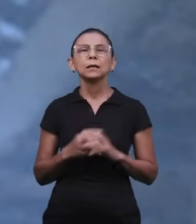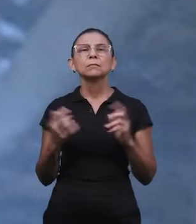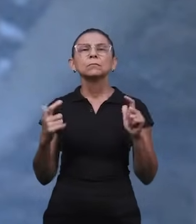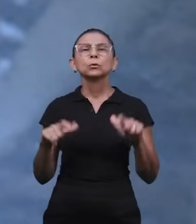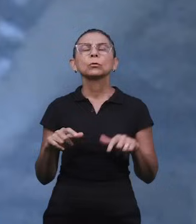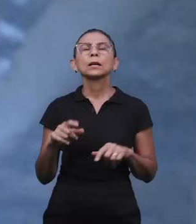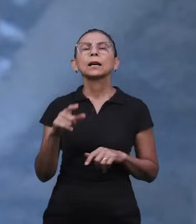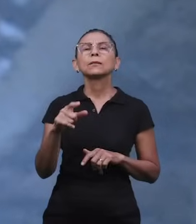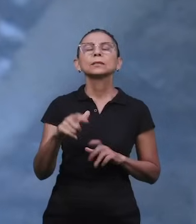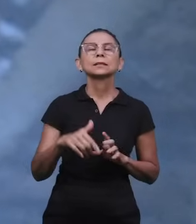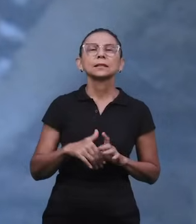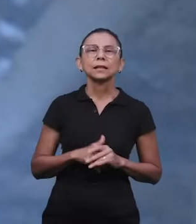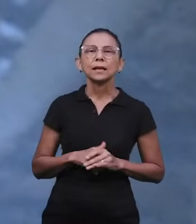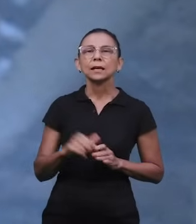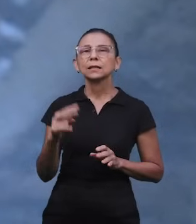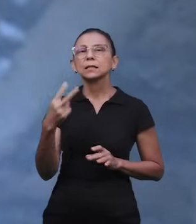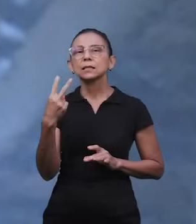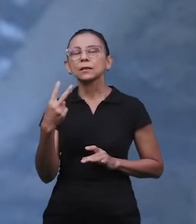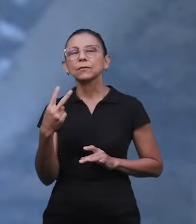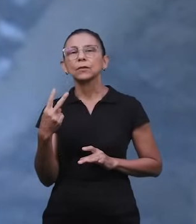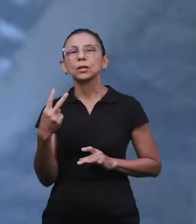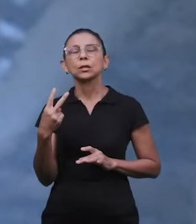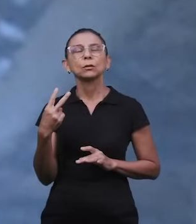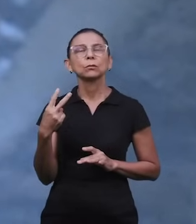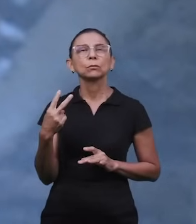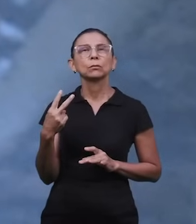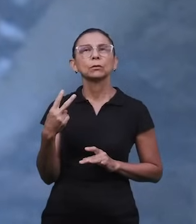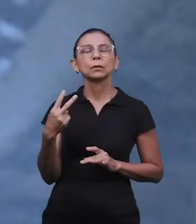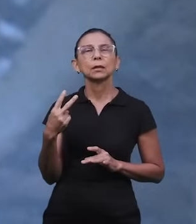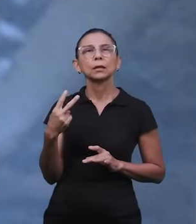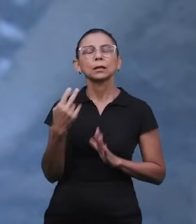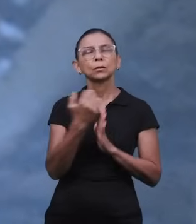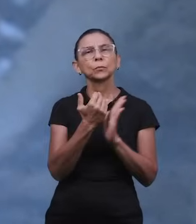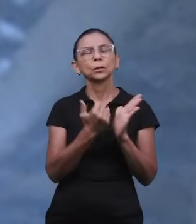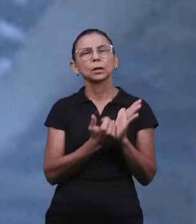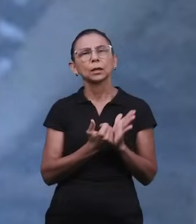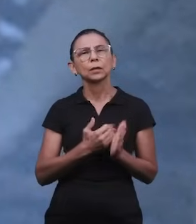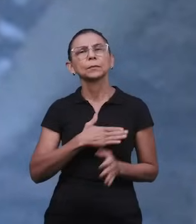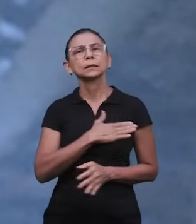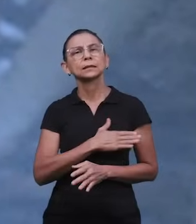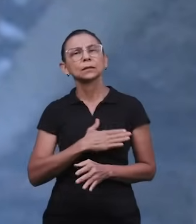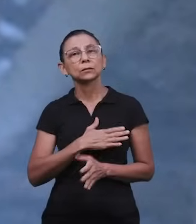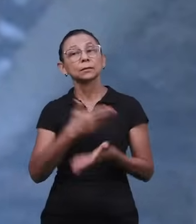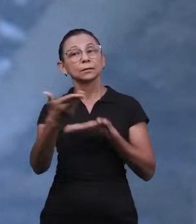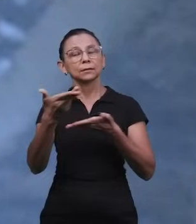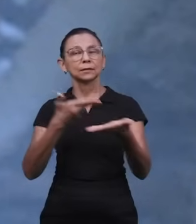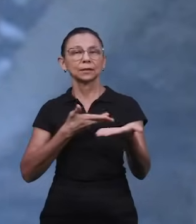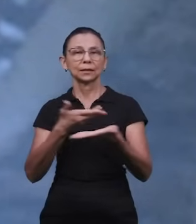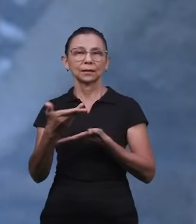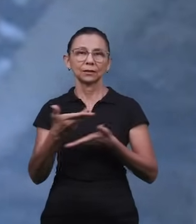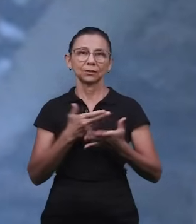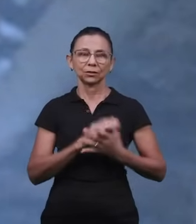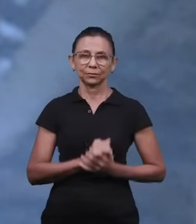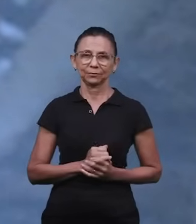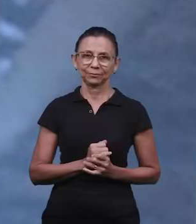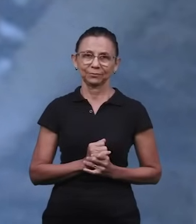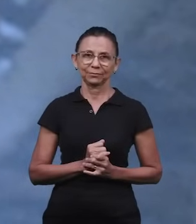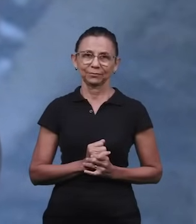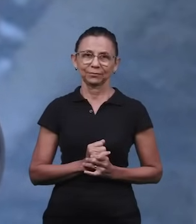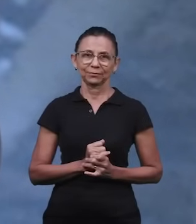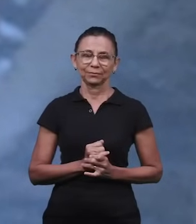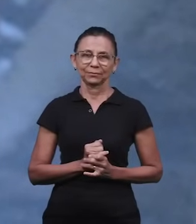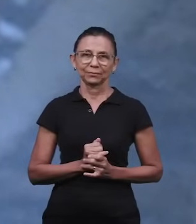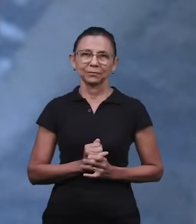você é, fala sobre o que você ouviu aqui do programa, aquilo que chamou a sua atenção, interage com a gente. Sabe por quê? E você, jovem, sabe